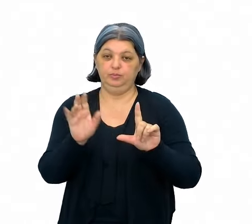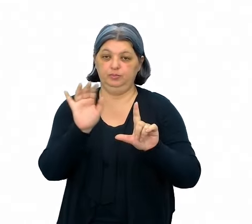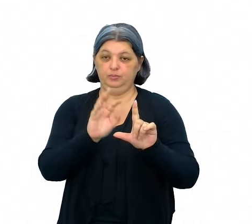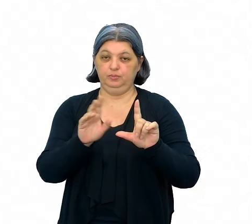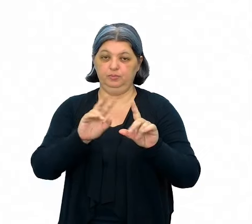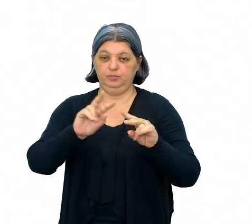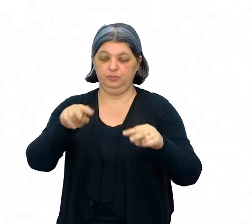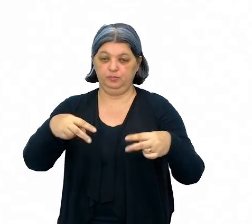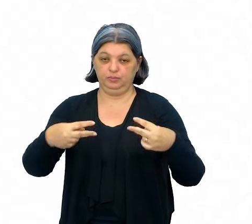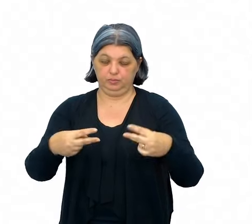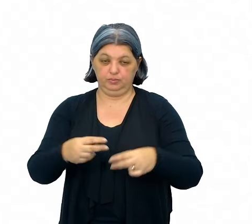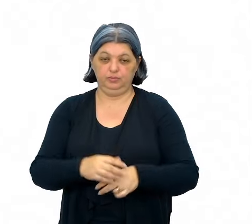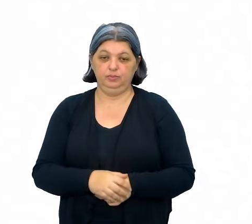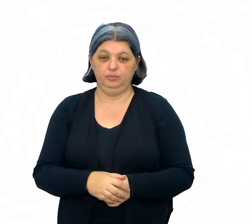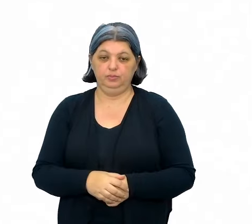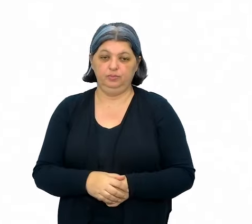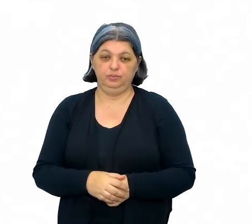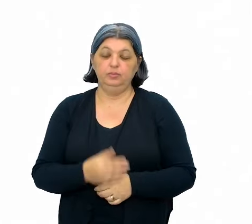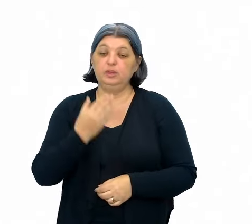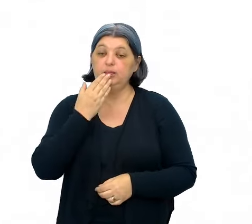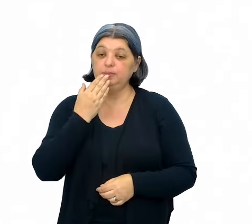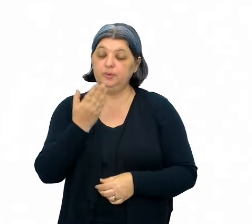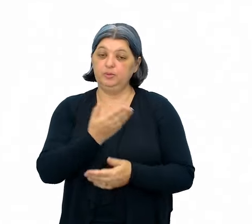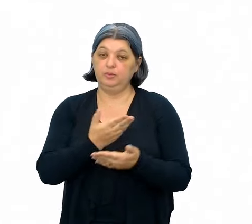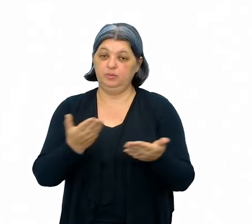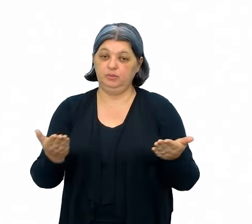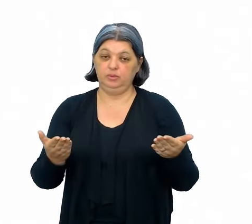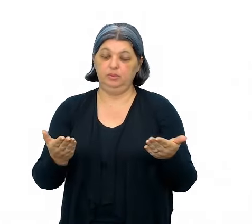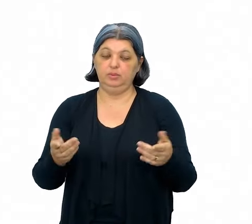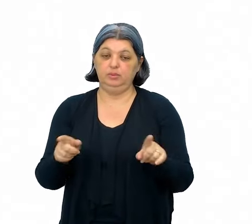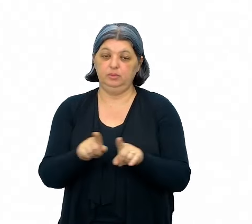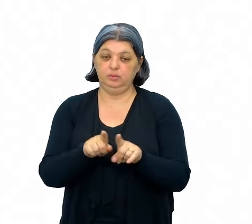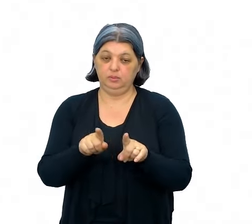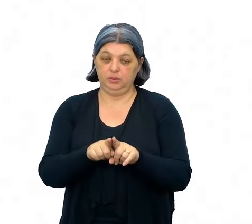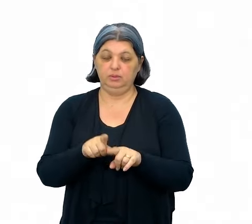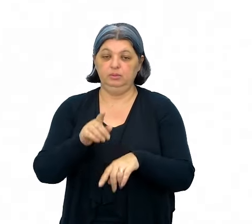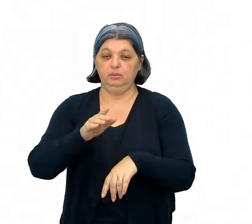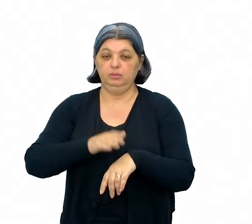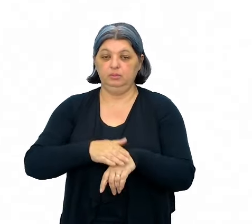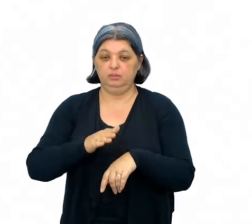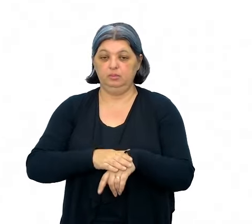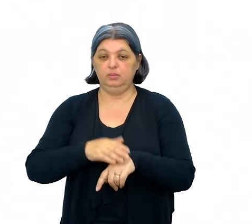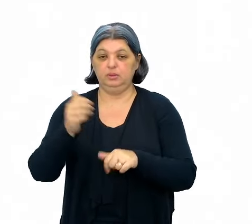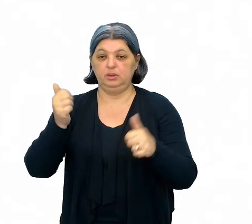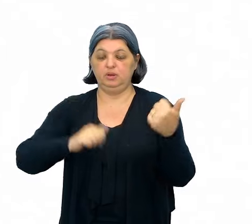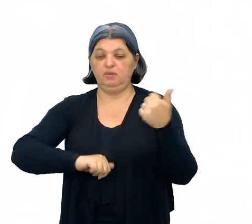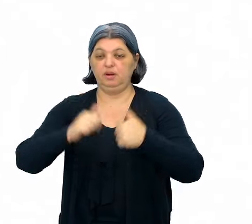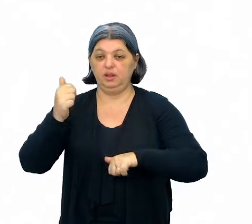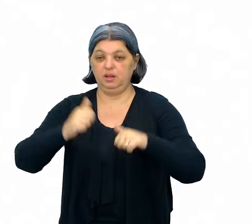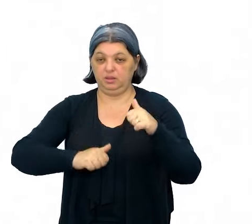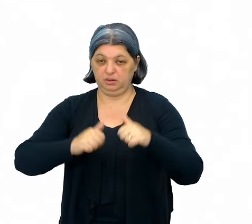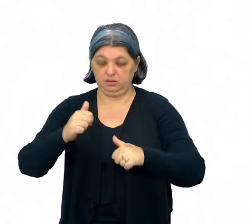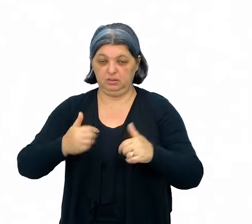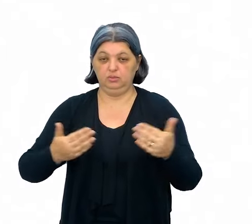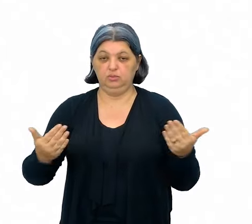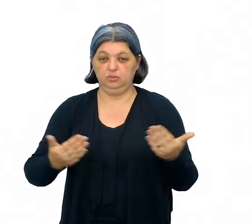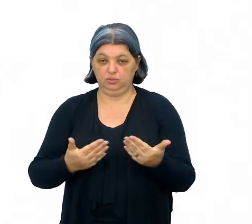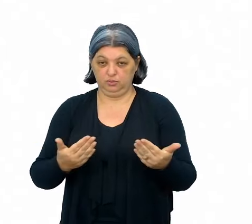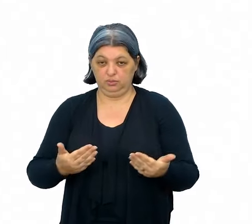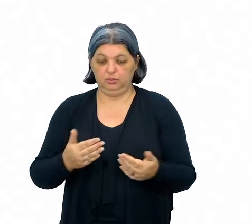Code, o link. Gostaria de pedir para que vocês pudessem fazer a avaliação desse nosso